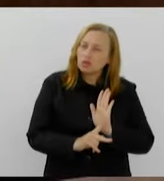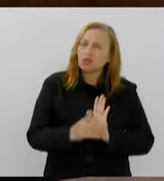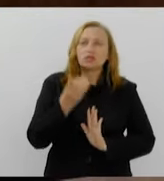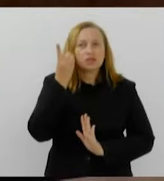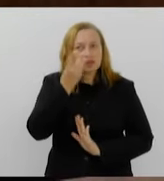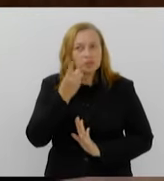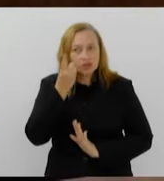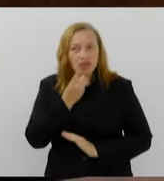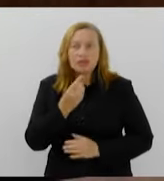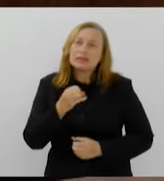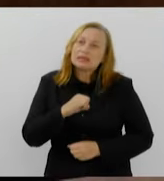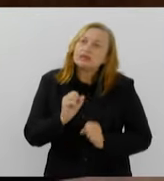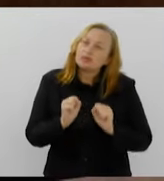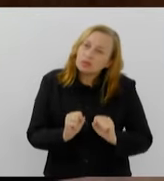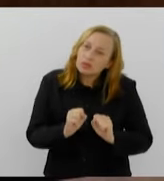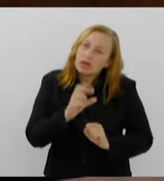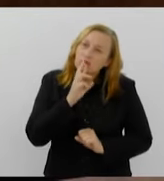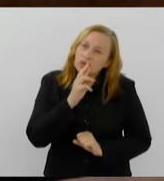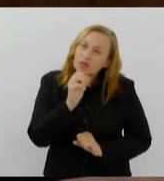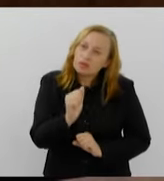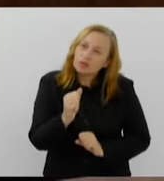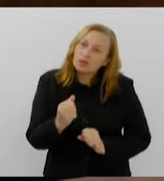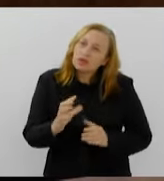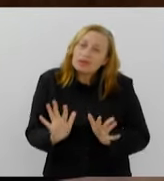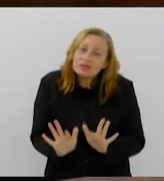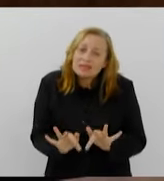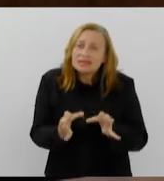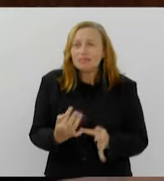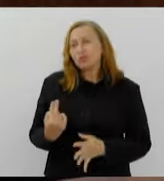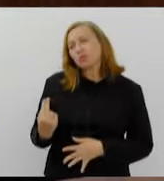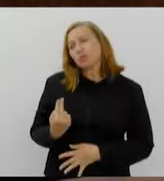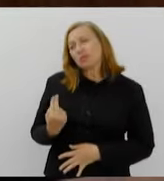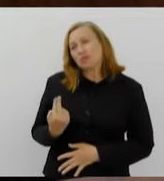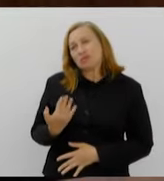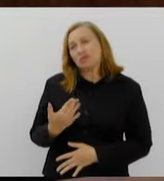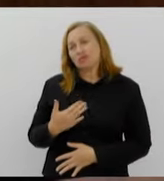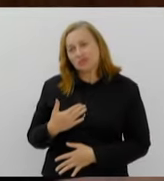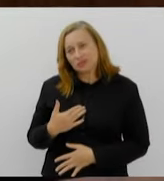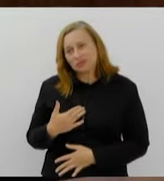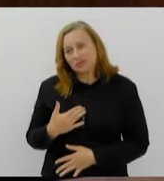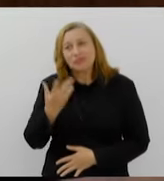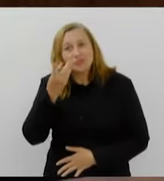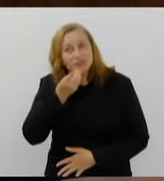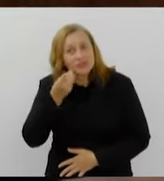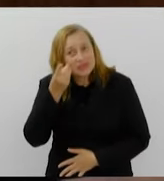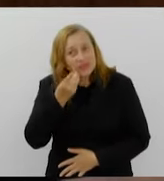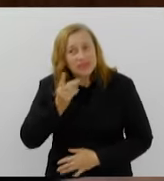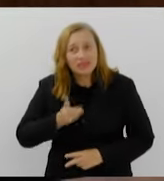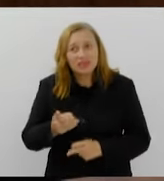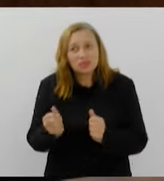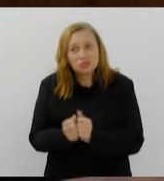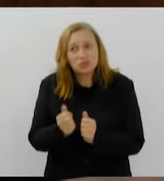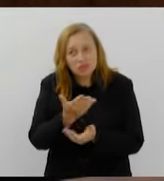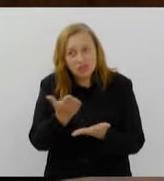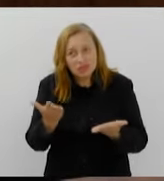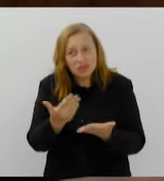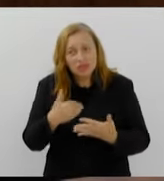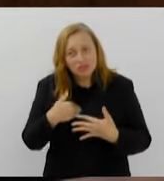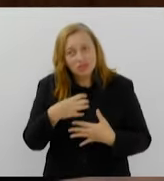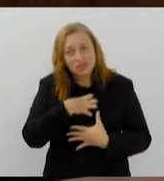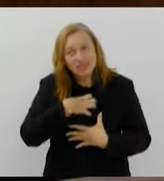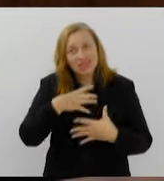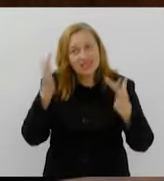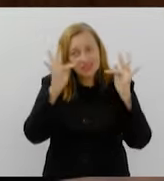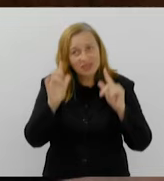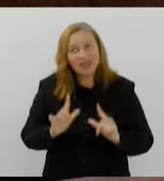possível Deputado Rodrigo mourin Se puderem me dar humilde coautoria aqui para um deputado aí que tá sempre com vocês eu me sentiria muito